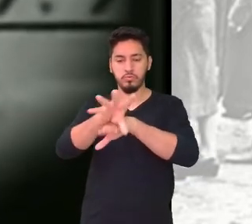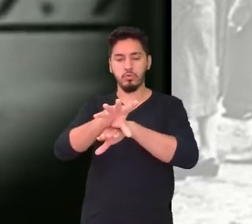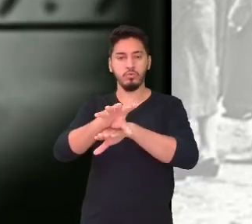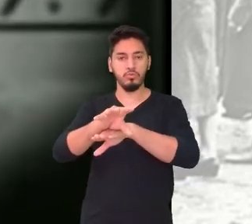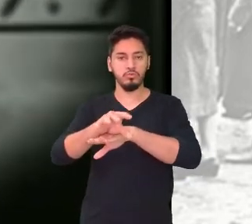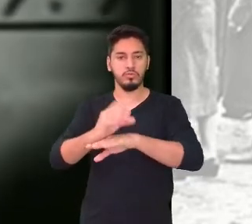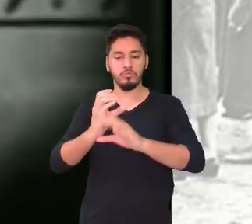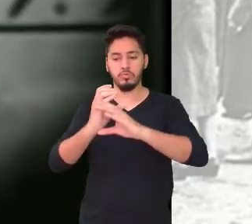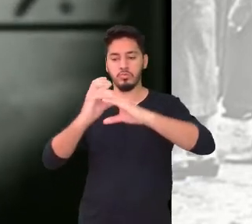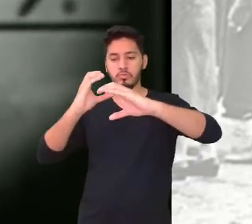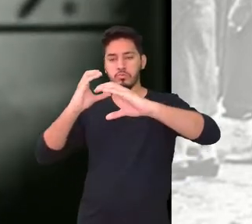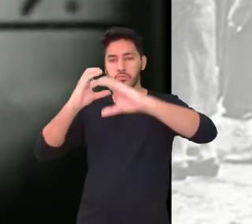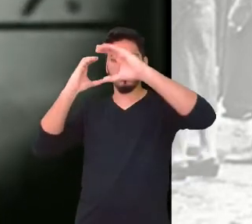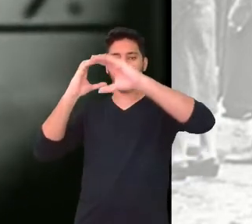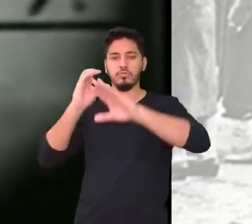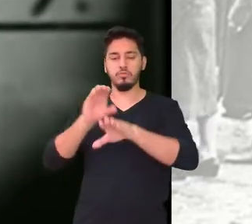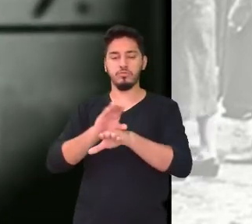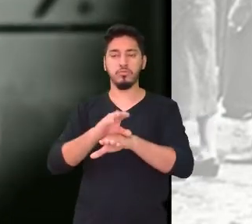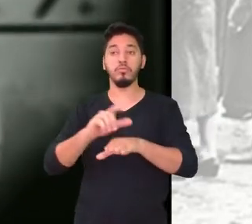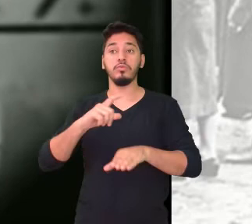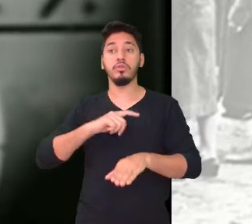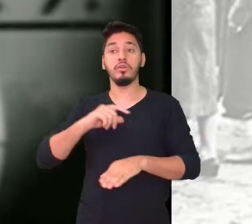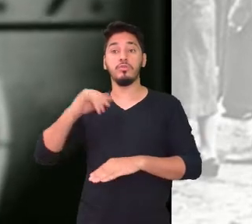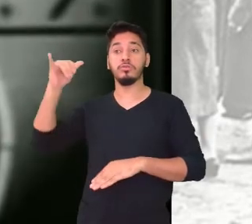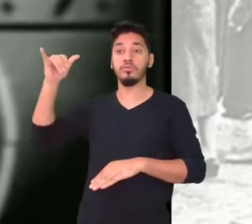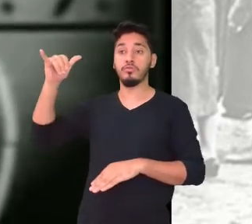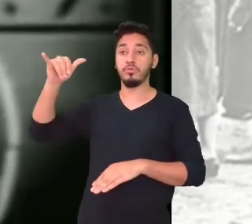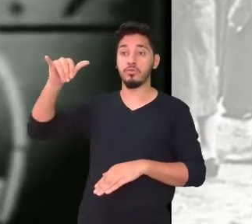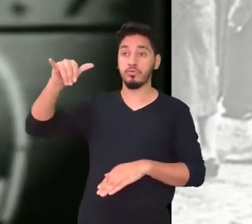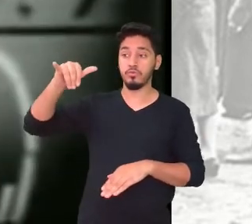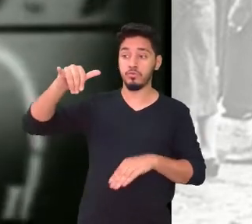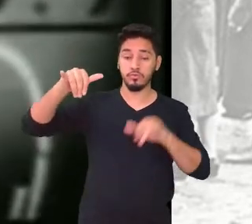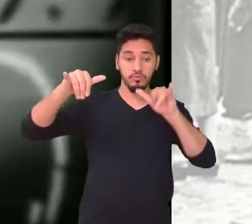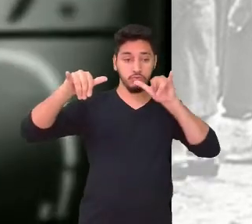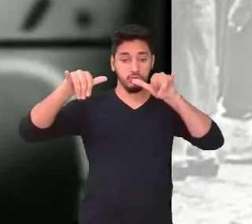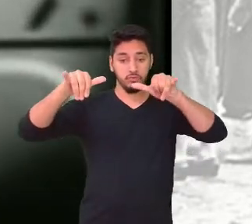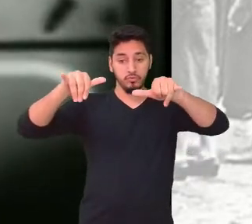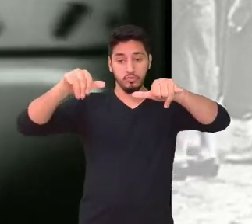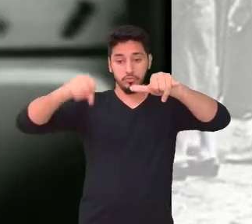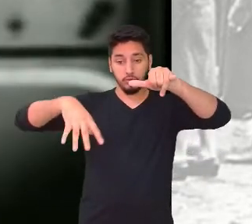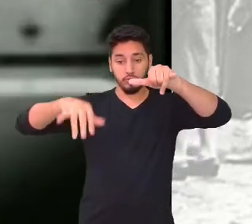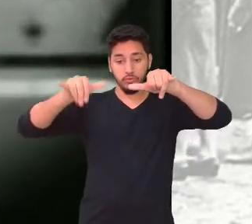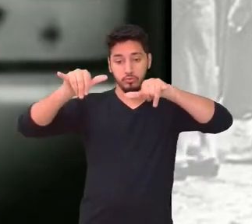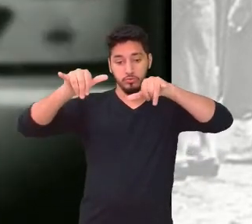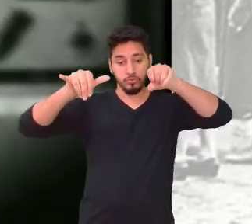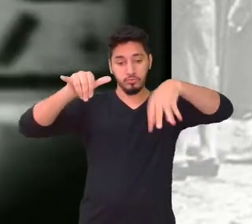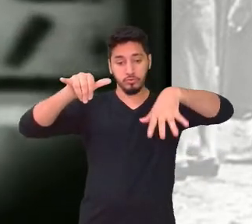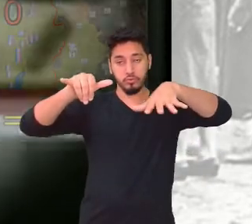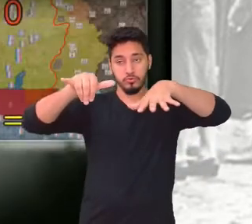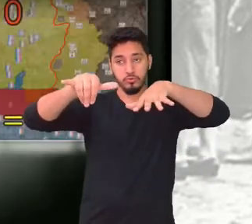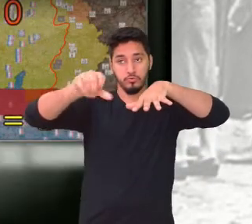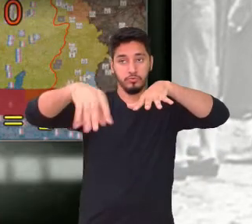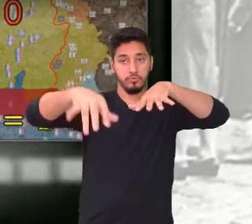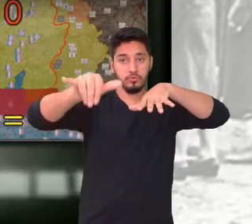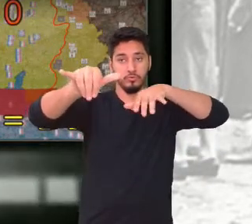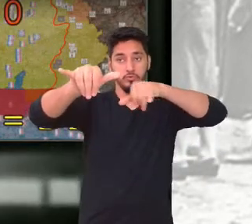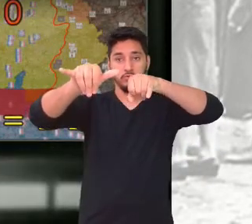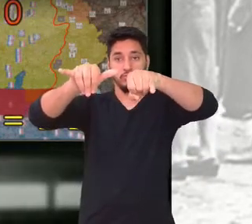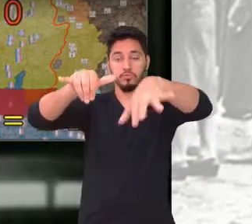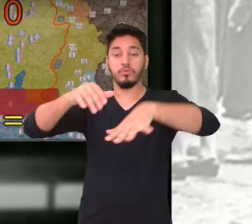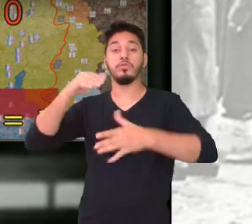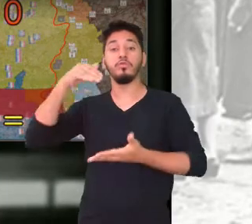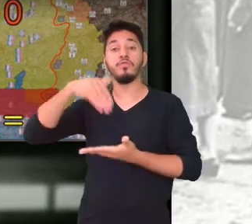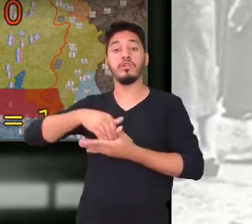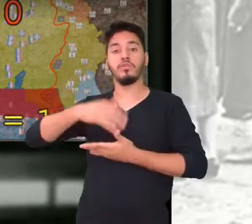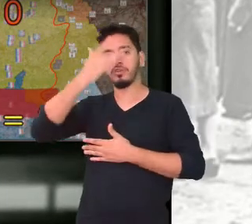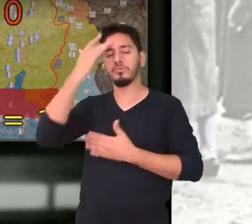pelo ar a gente tem os aviões destruindo, né, outros territórios, e depois no final vem a infantaria,